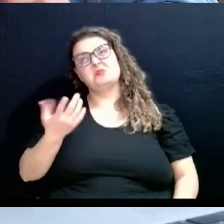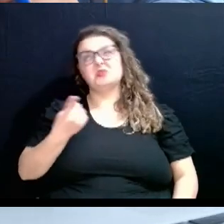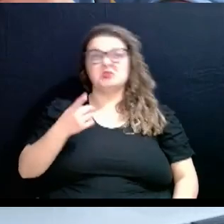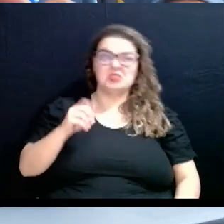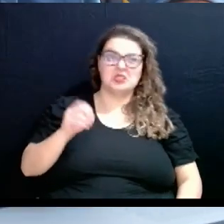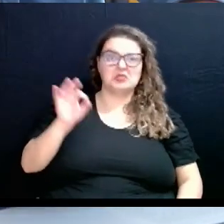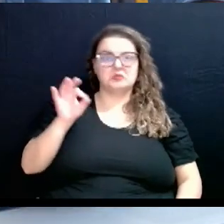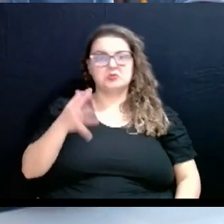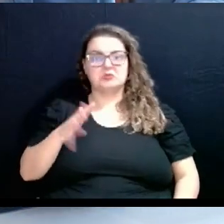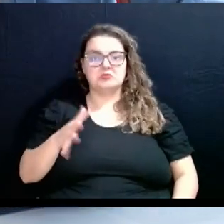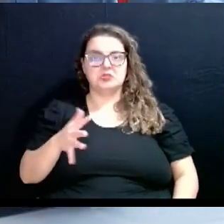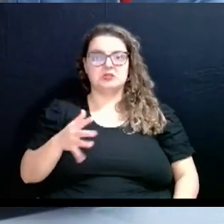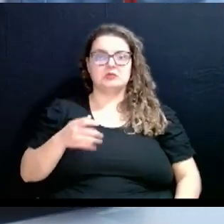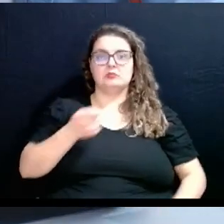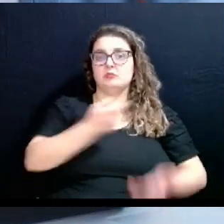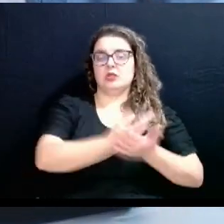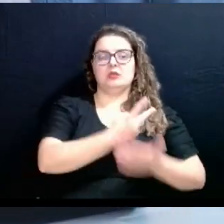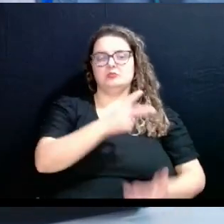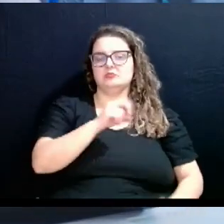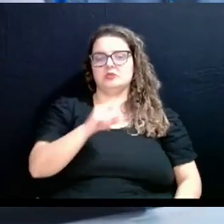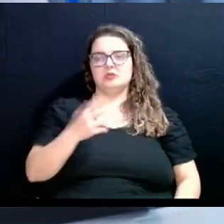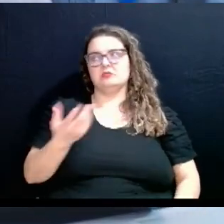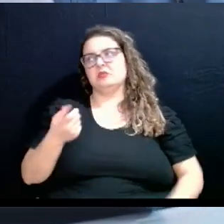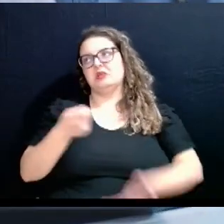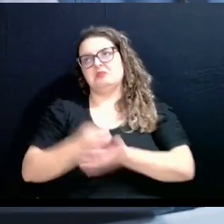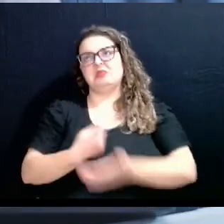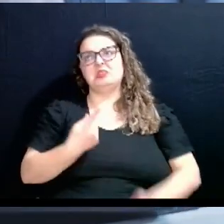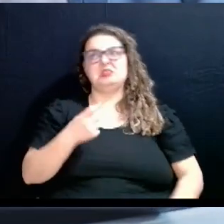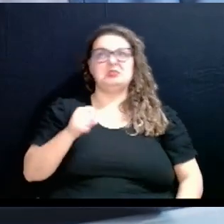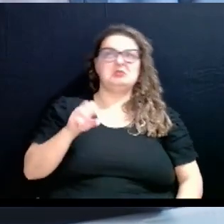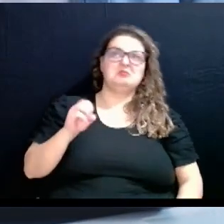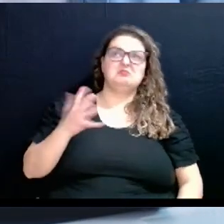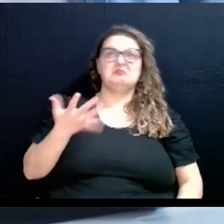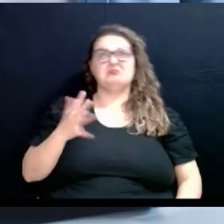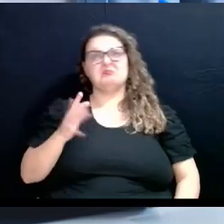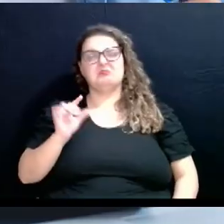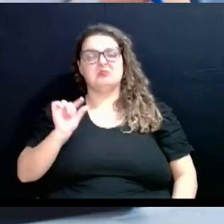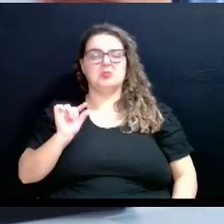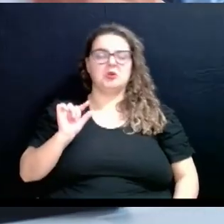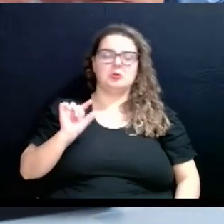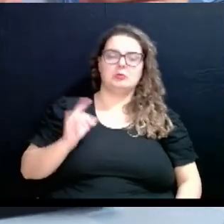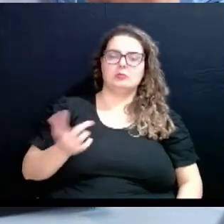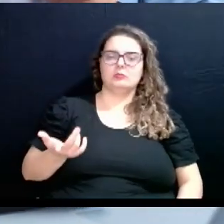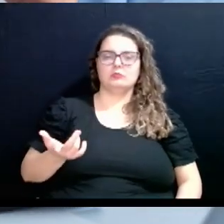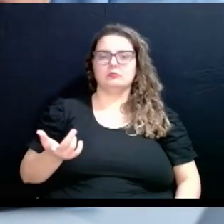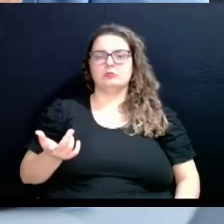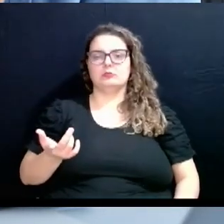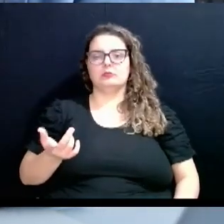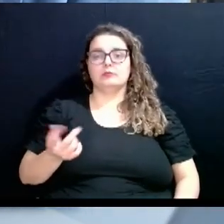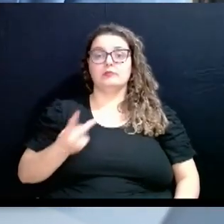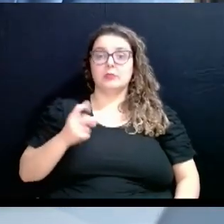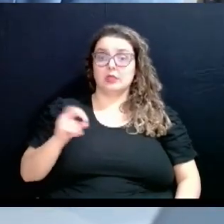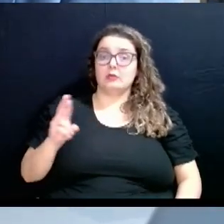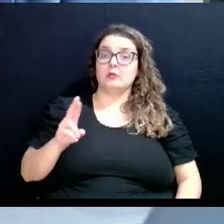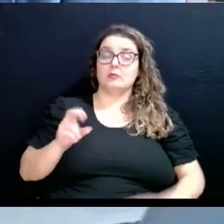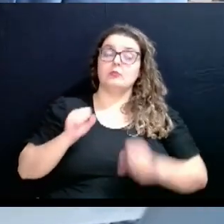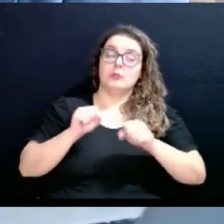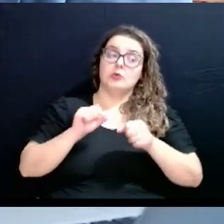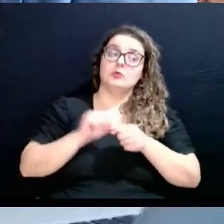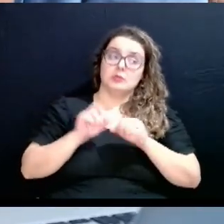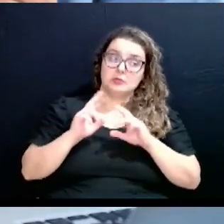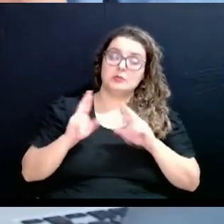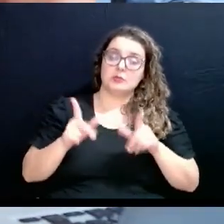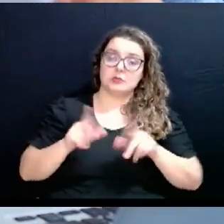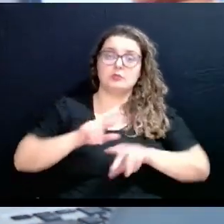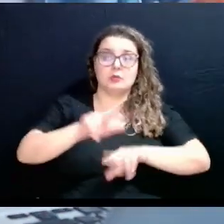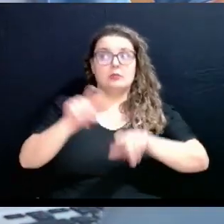uns 10%, ao invés de pagar 200, você vai pagar aí 180, um pouco menos. Esses R$20 podem